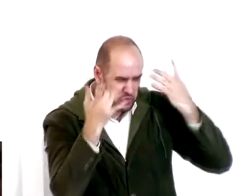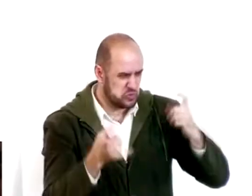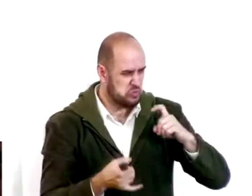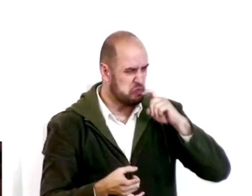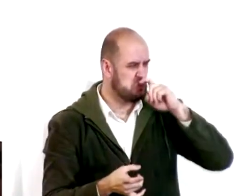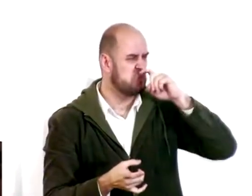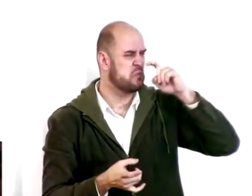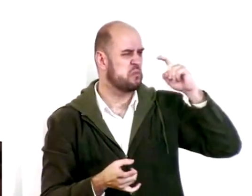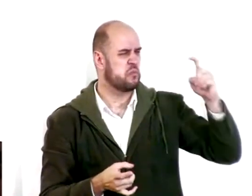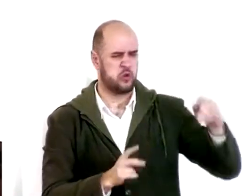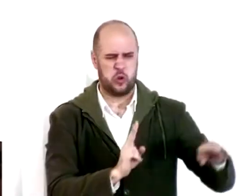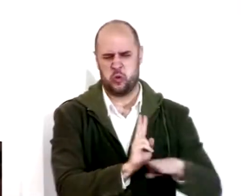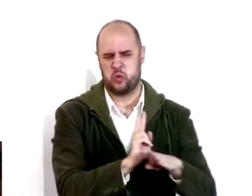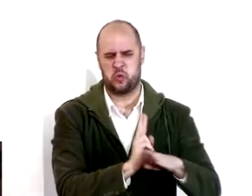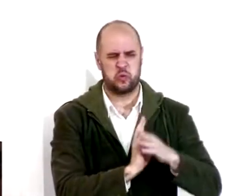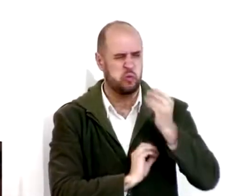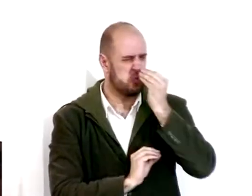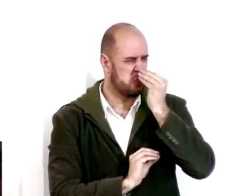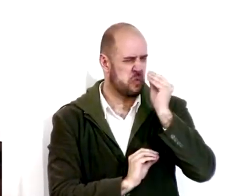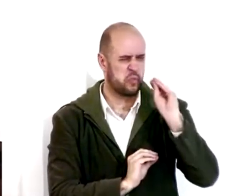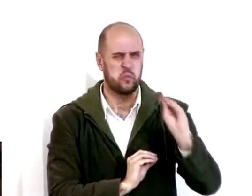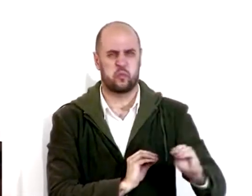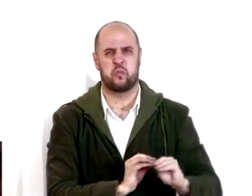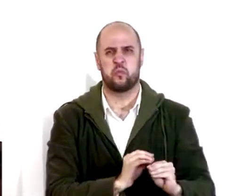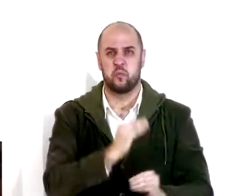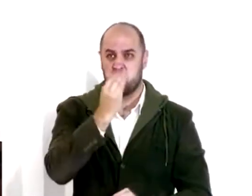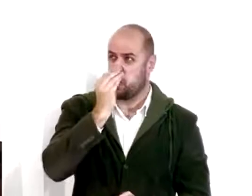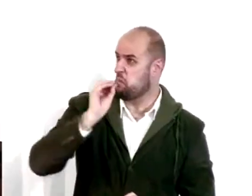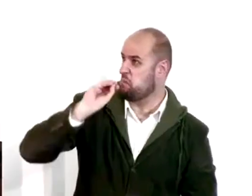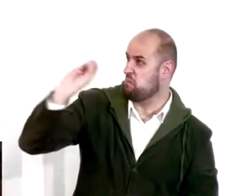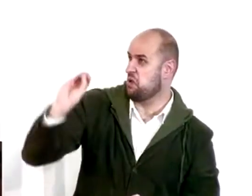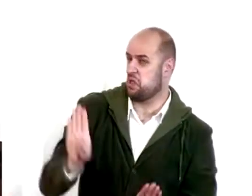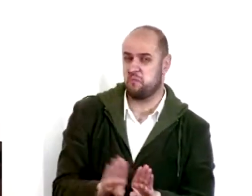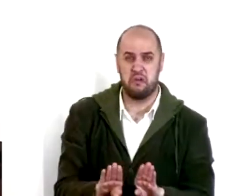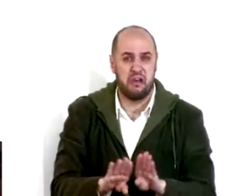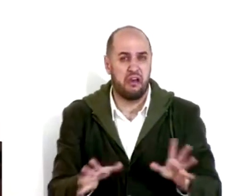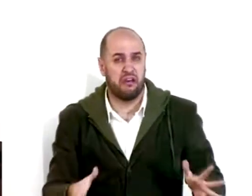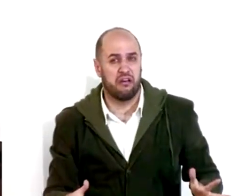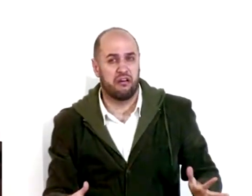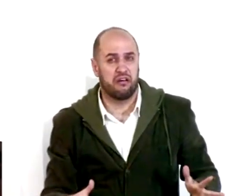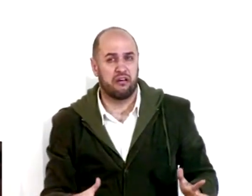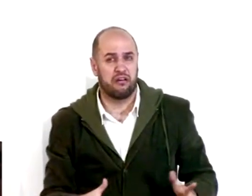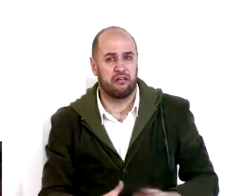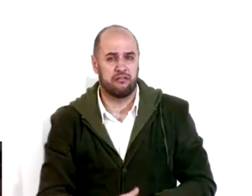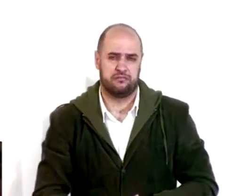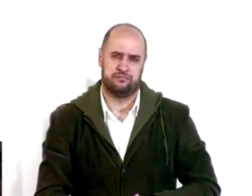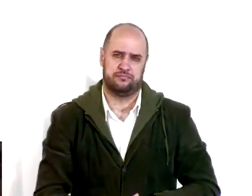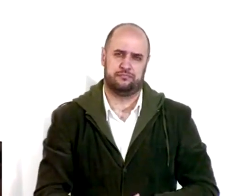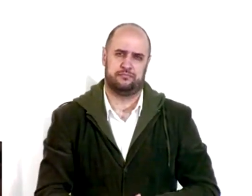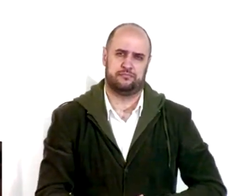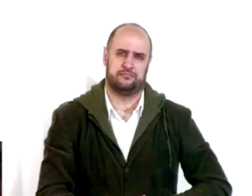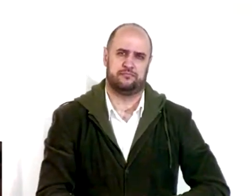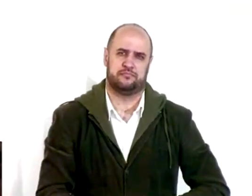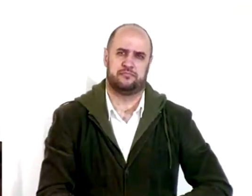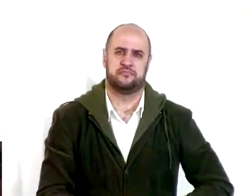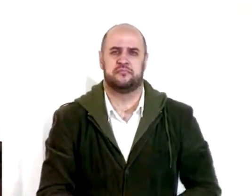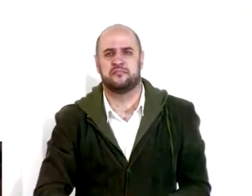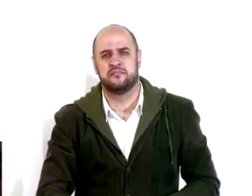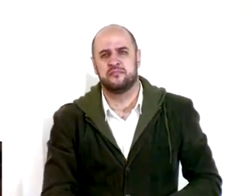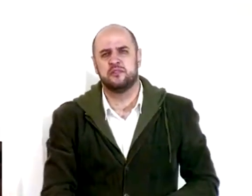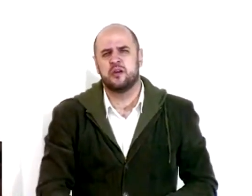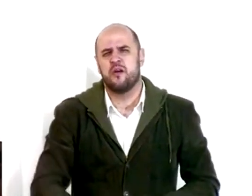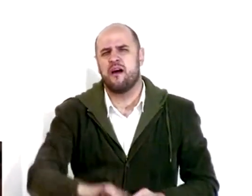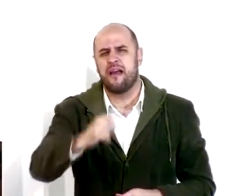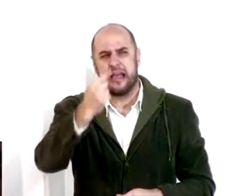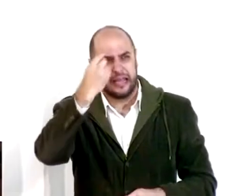com desdém toda a advertência de Deus, instrução sobre os princípios da